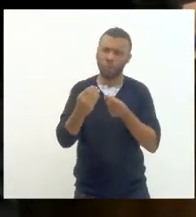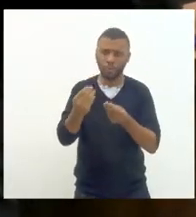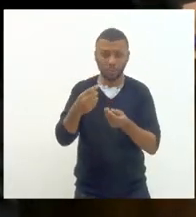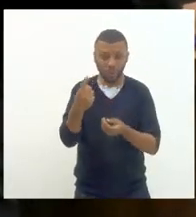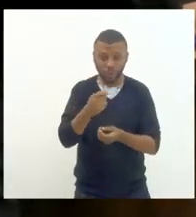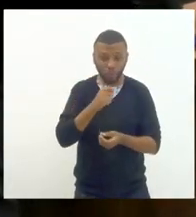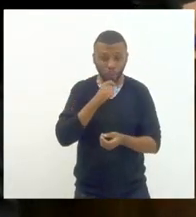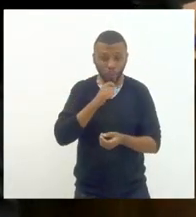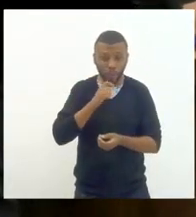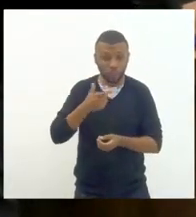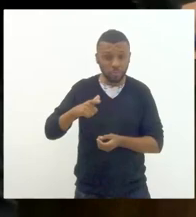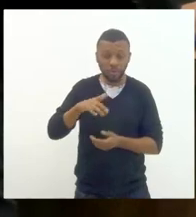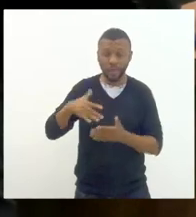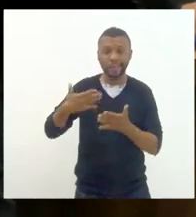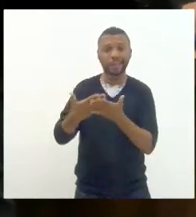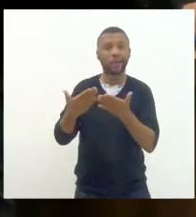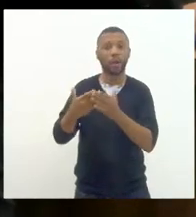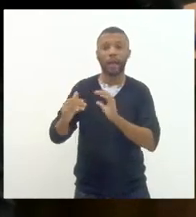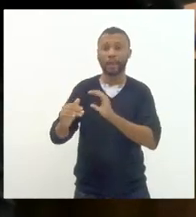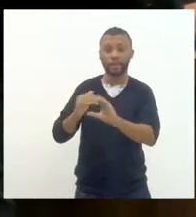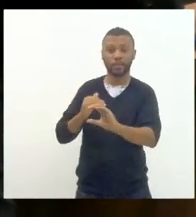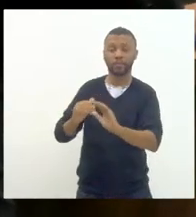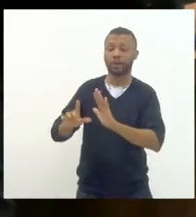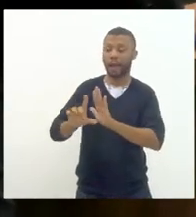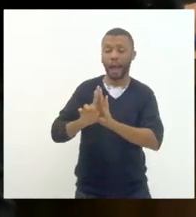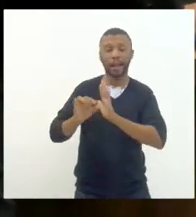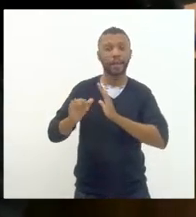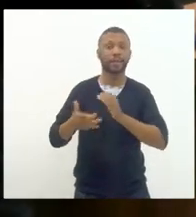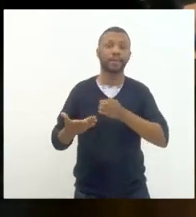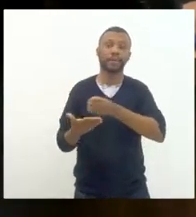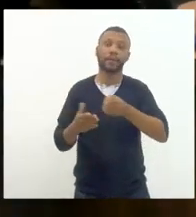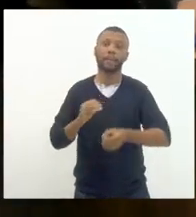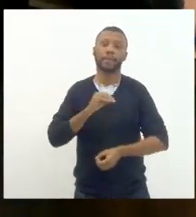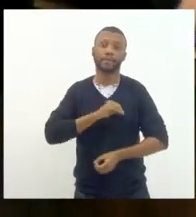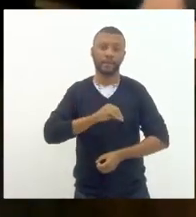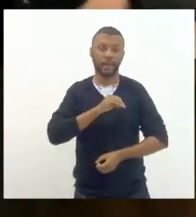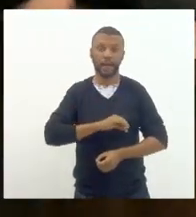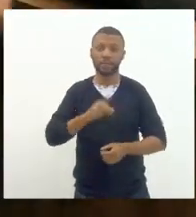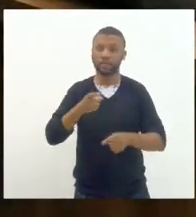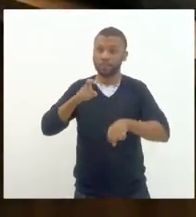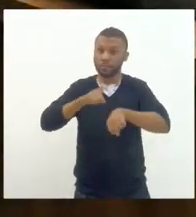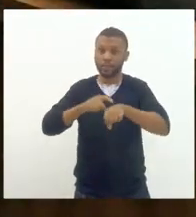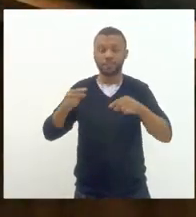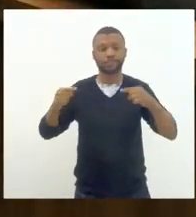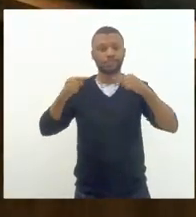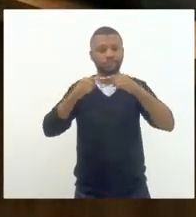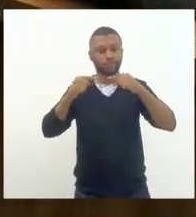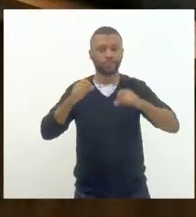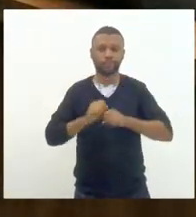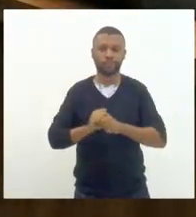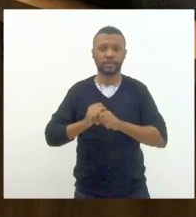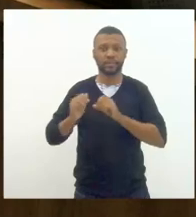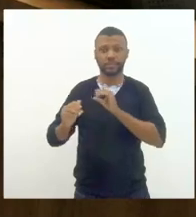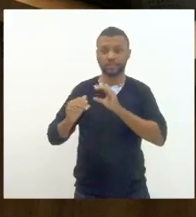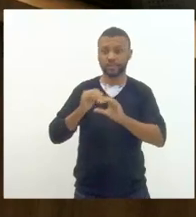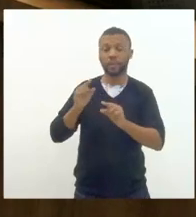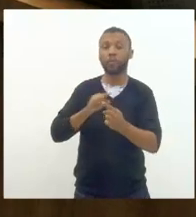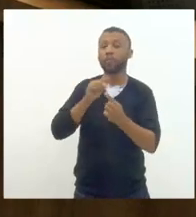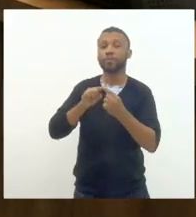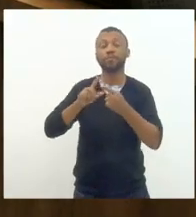termos recebido a lei do piso em tempo hábil, que viria